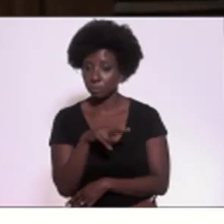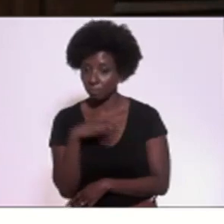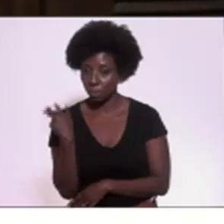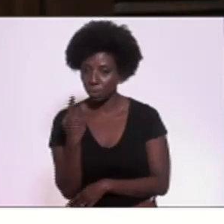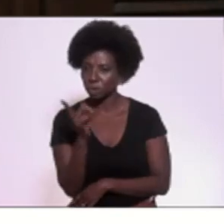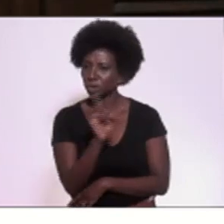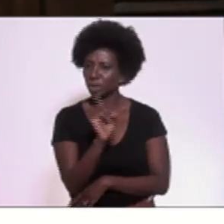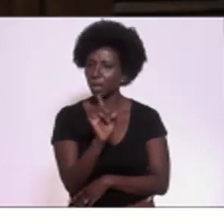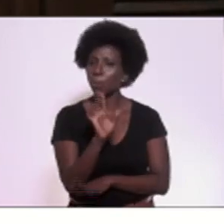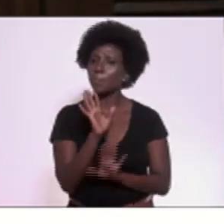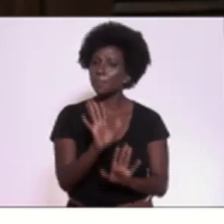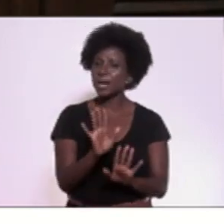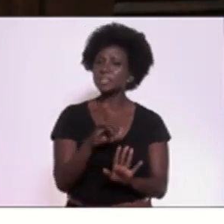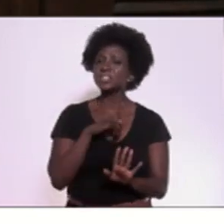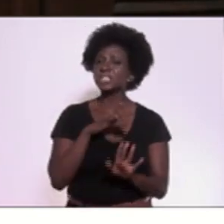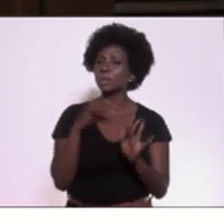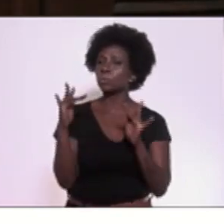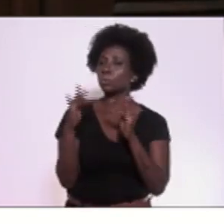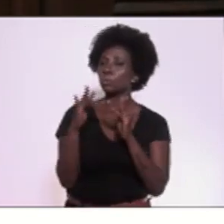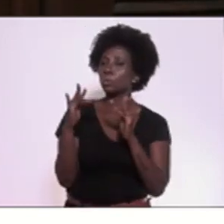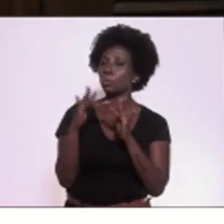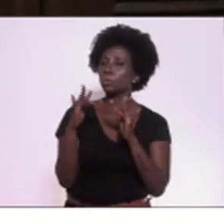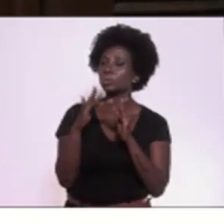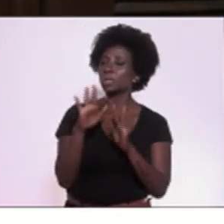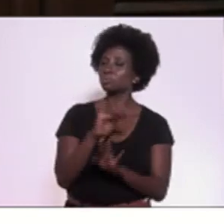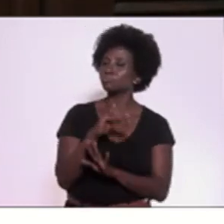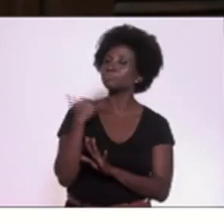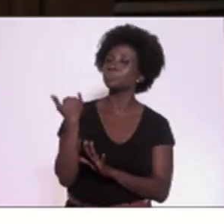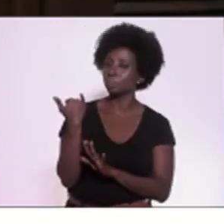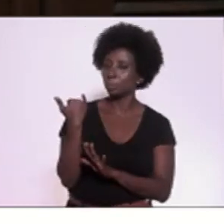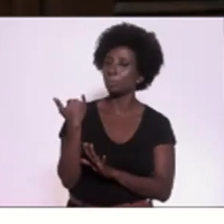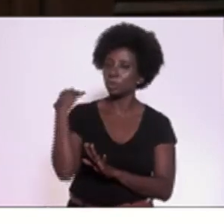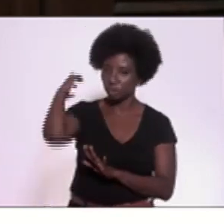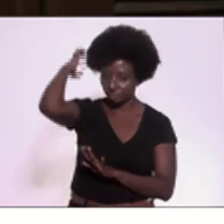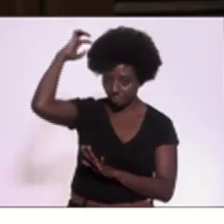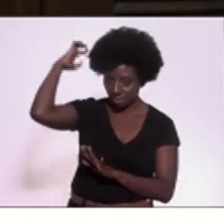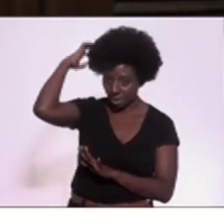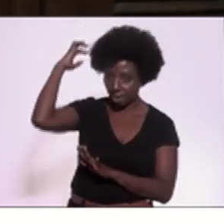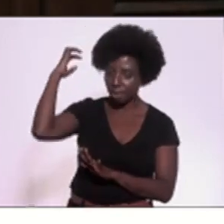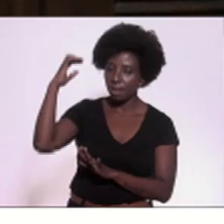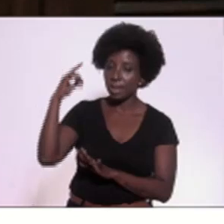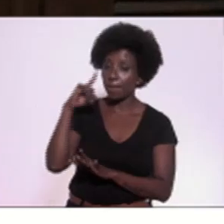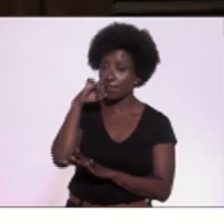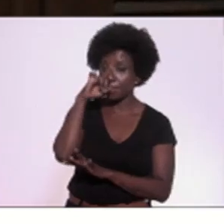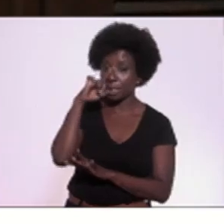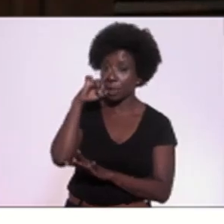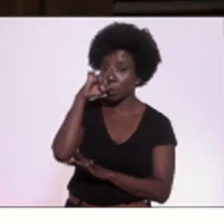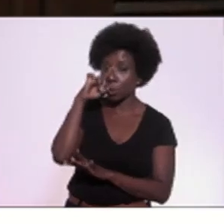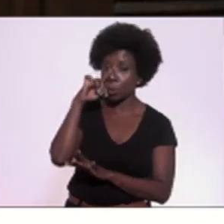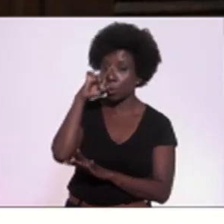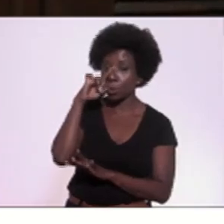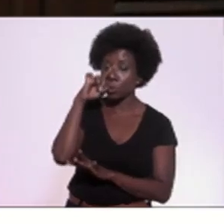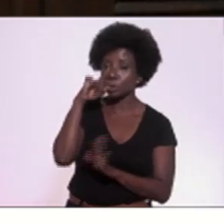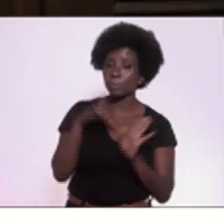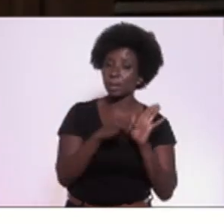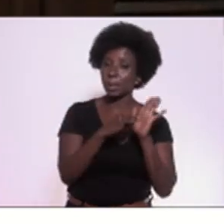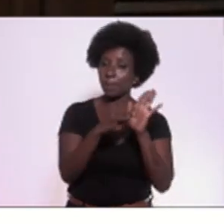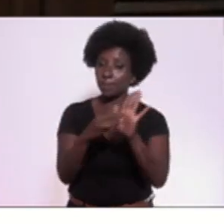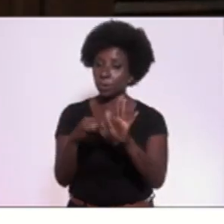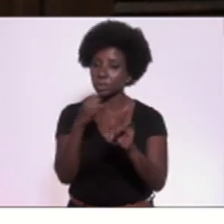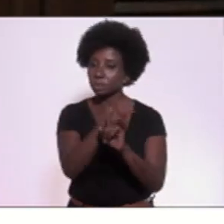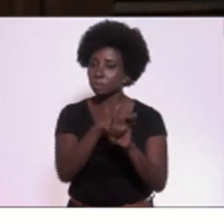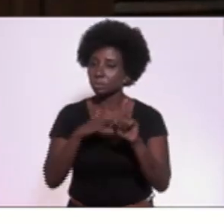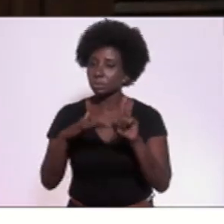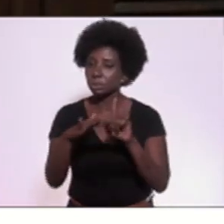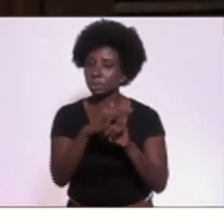está intimamente ligada a um contexto perigoso para qual caminha a sociedade brasileira, e nós não podemos